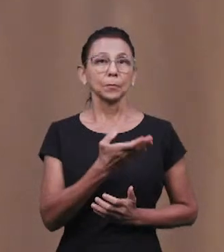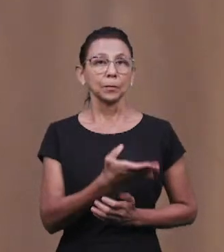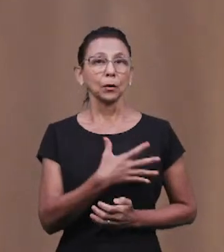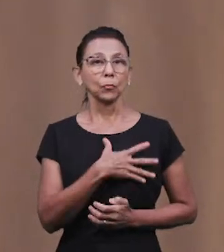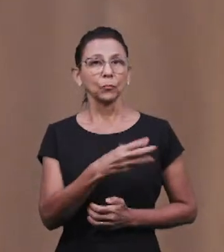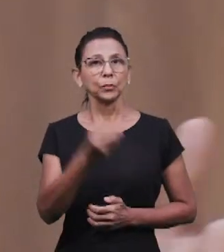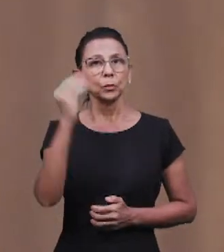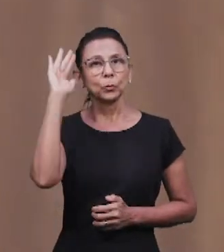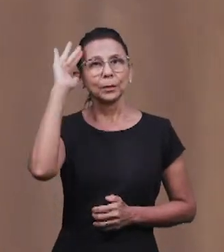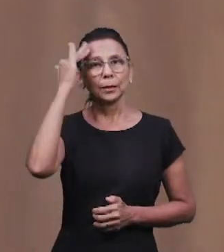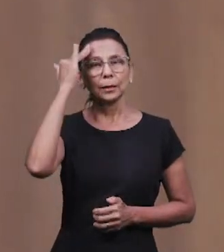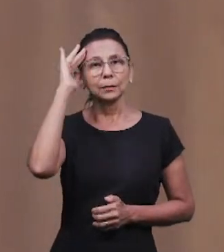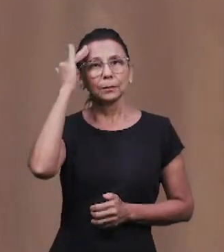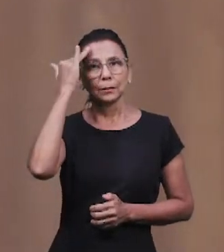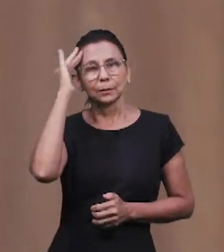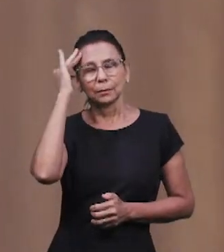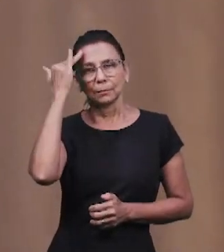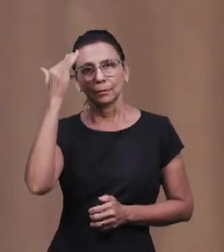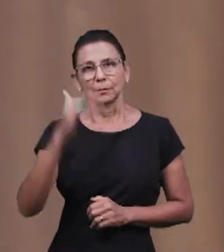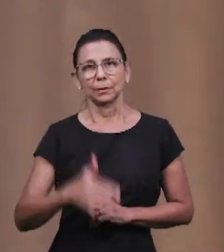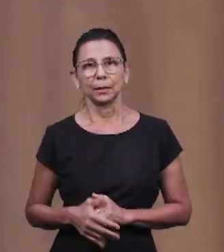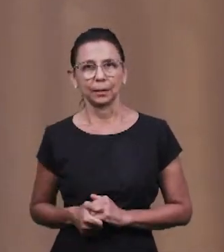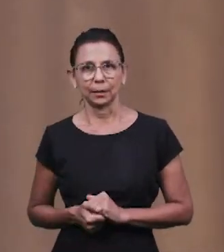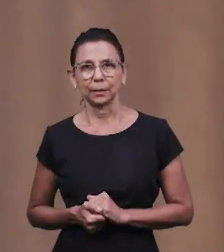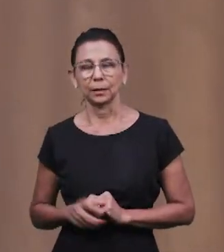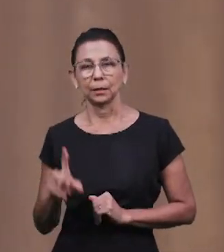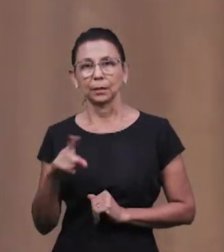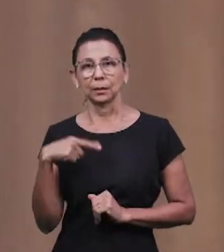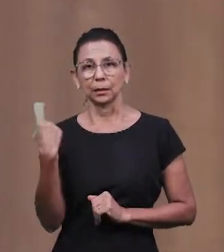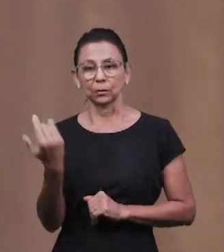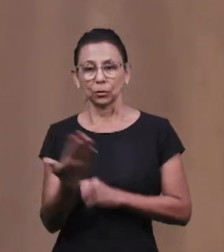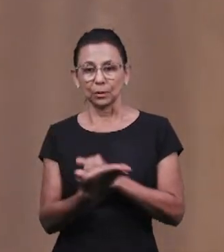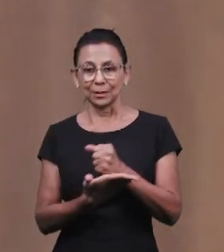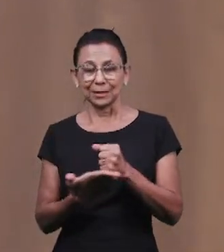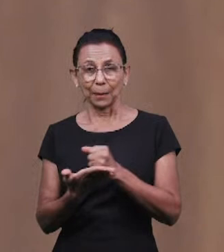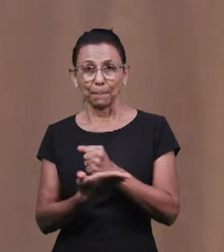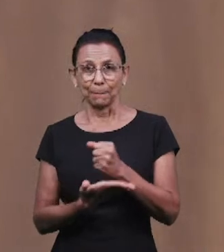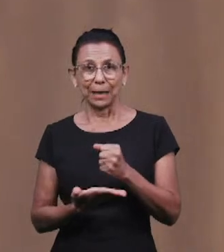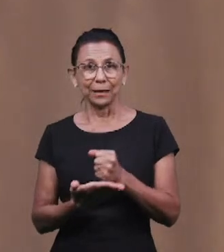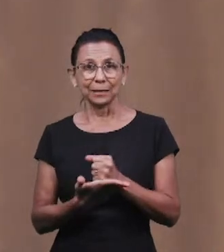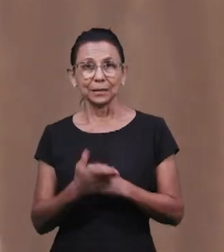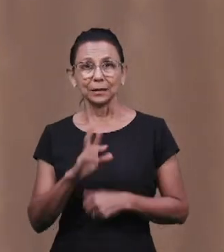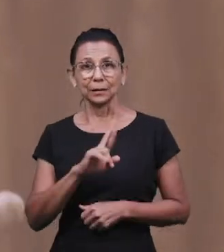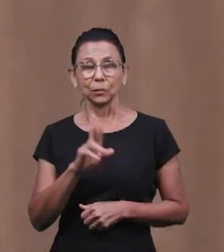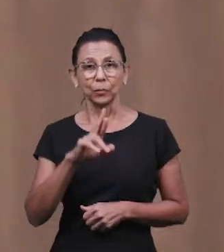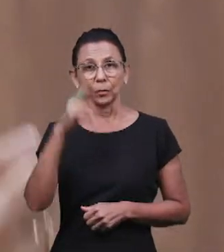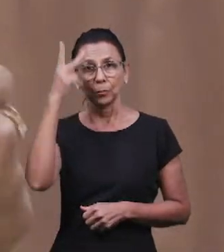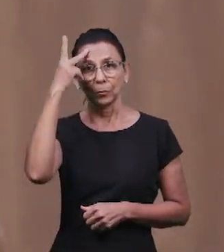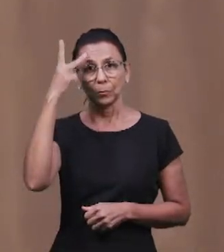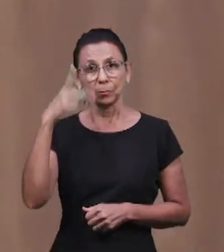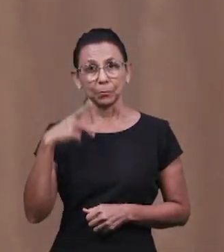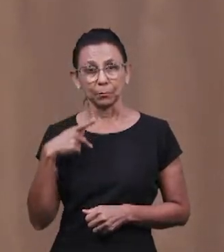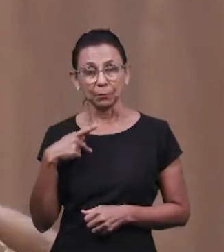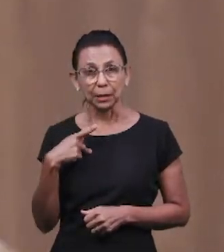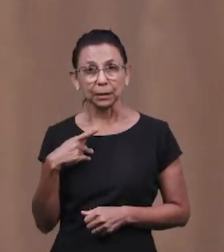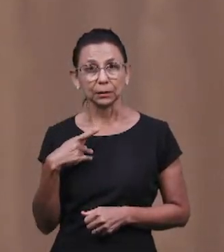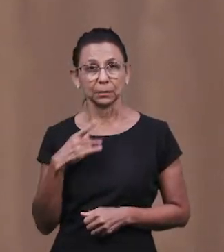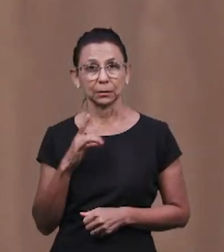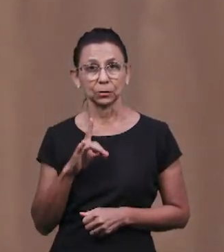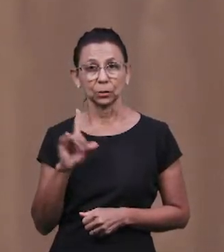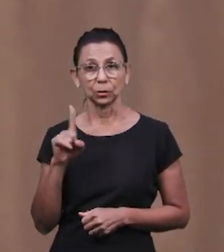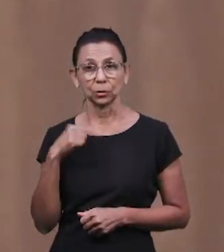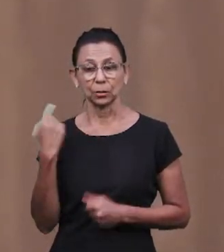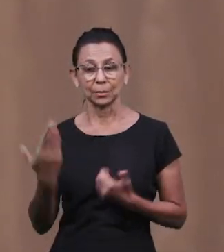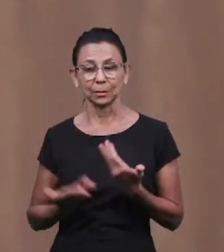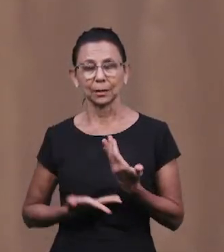entendimento para esse jovem, que não está baseado naquilo que nós pais achamos, mas sim como servos do